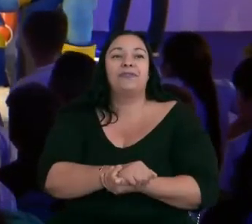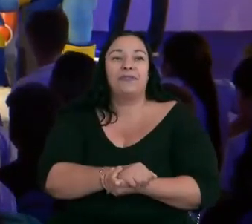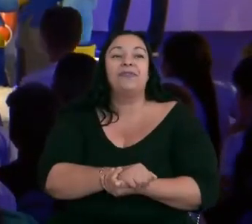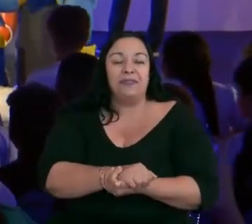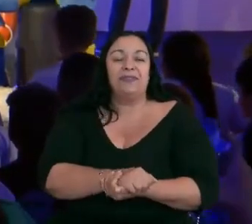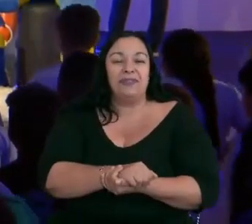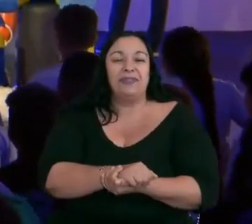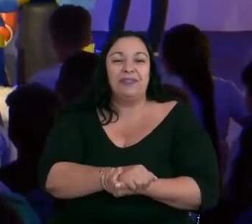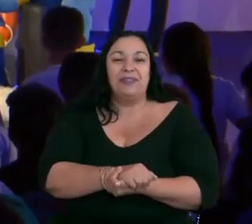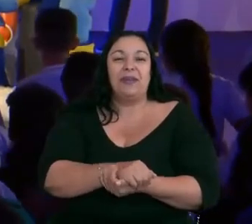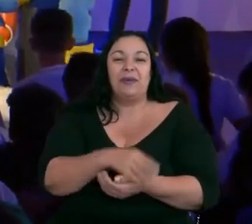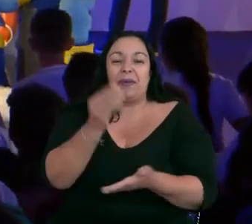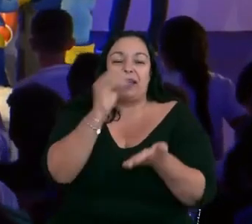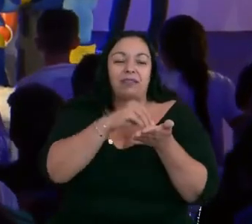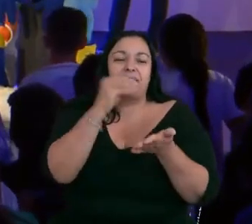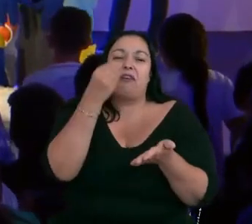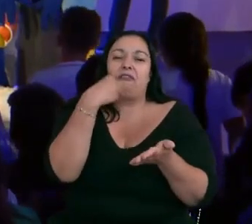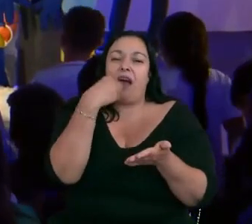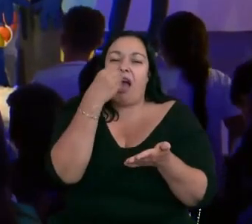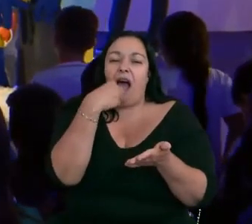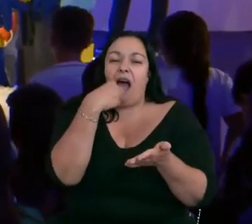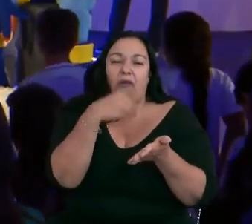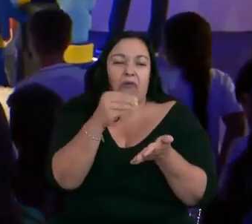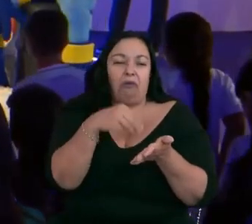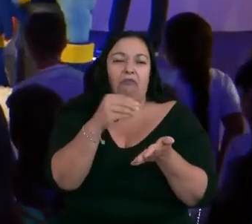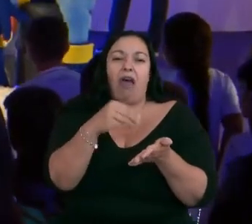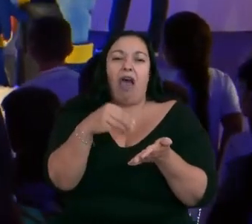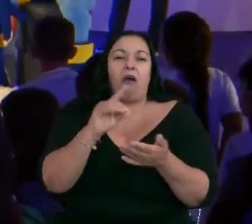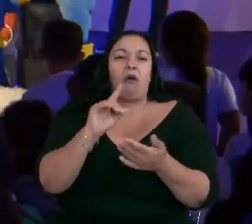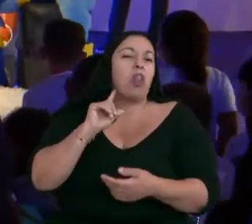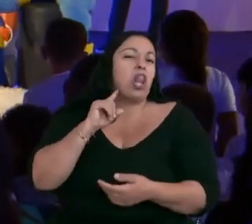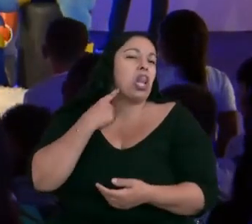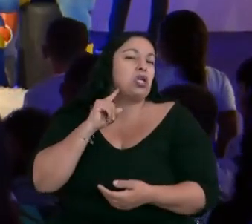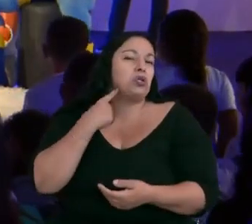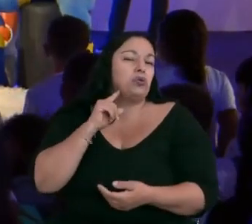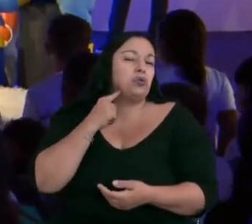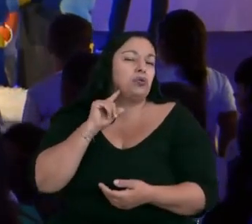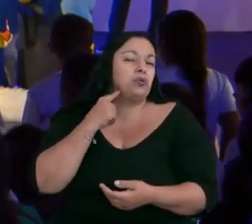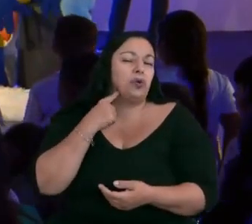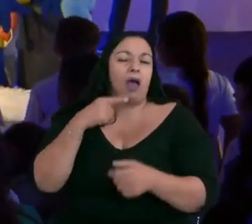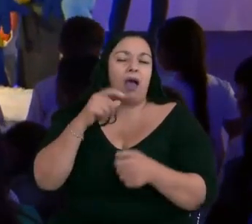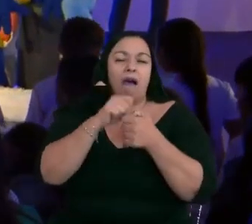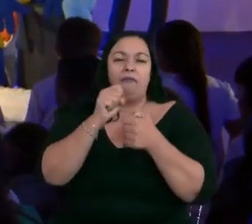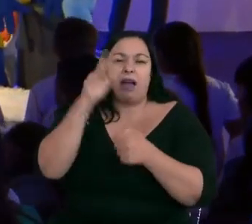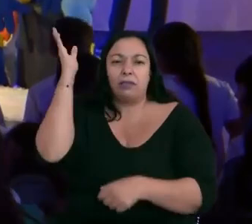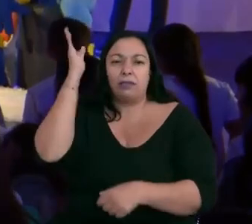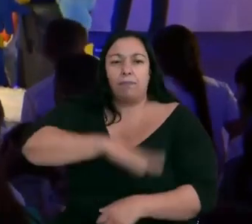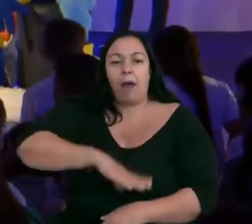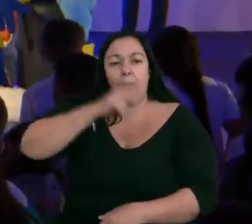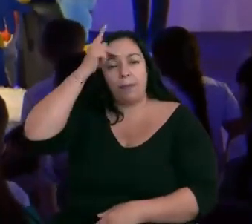azulianos ficavam, gente. O lixo só faz mal pra gente, não é mesmo?